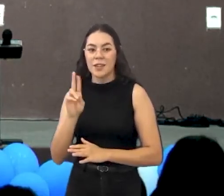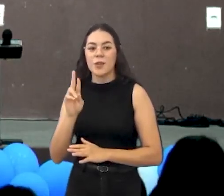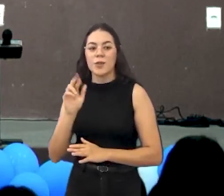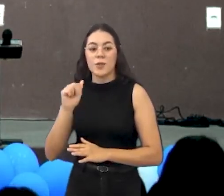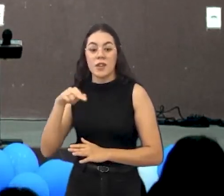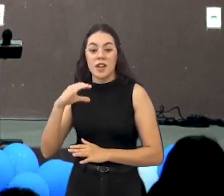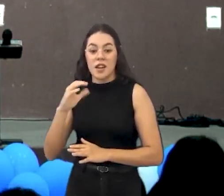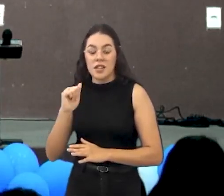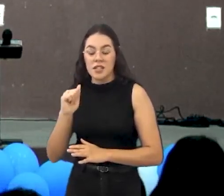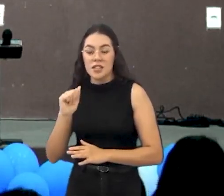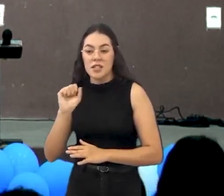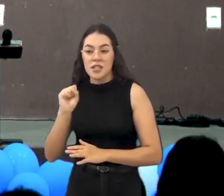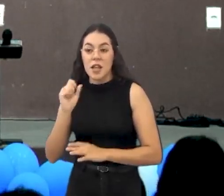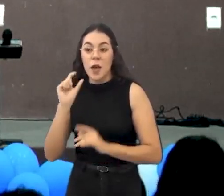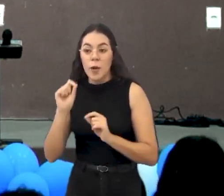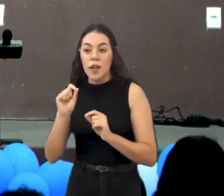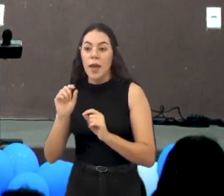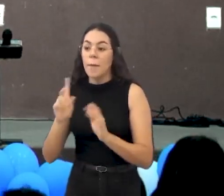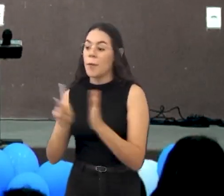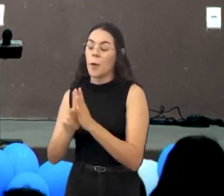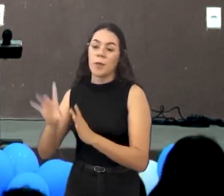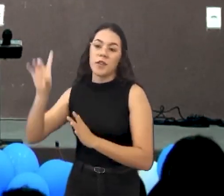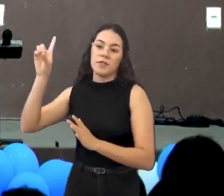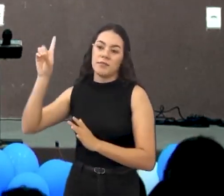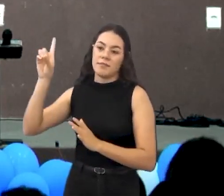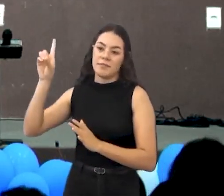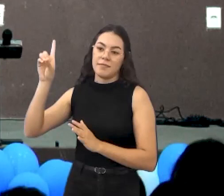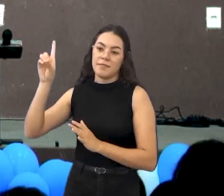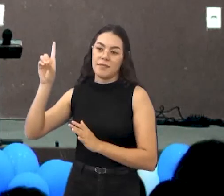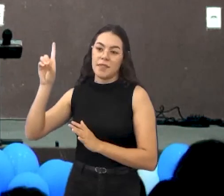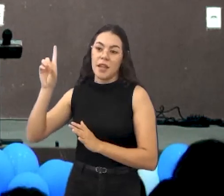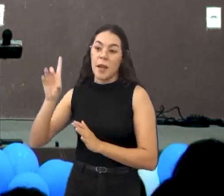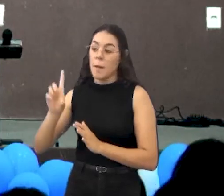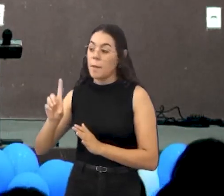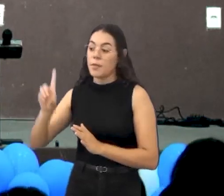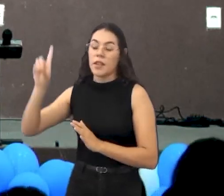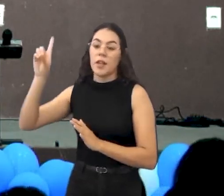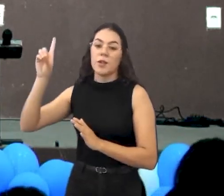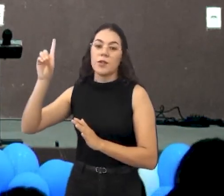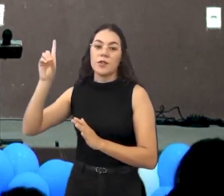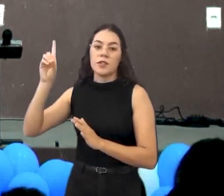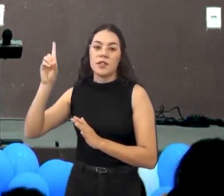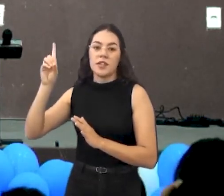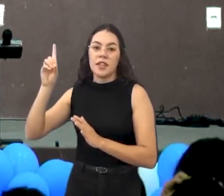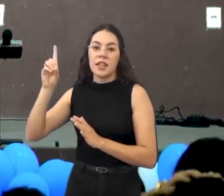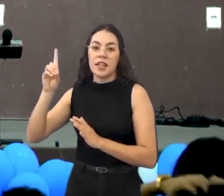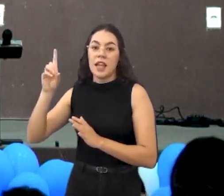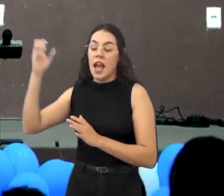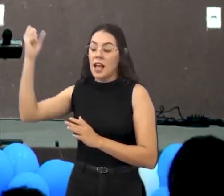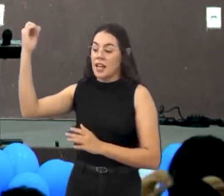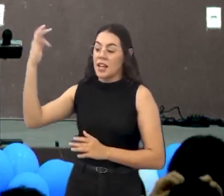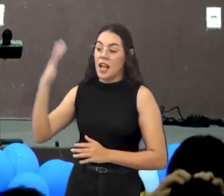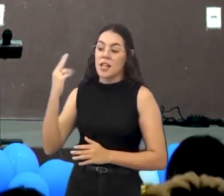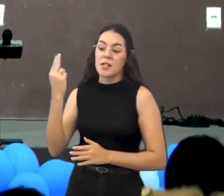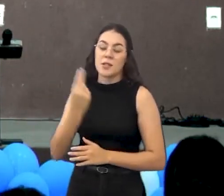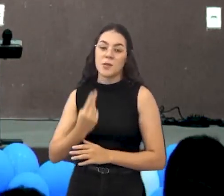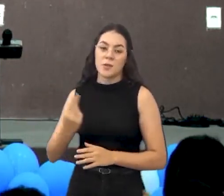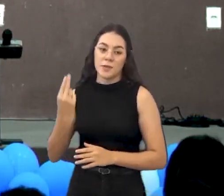A gente vai entender um pouquinho mais. É a felicidade derivada de alcançar as bênçãos promovidas pela graça de